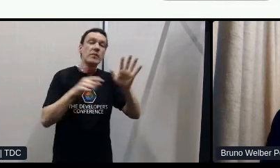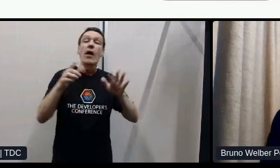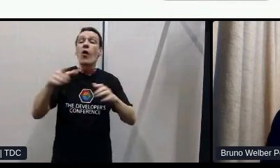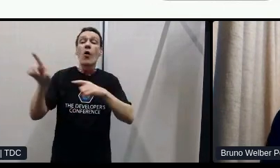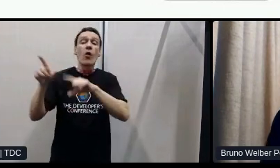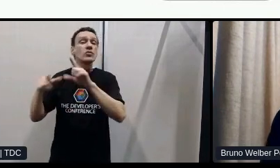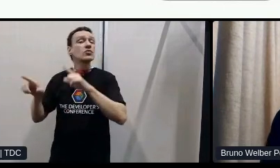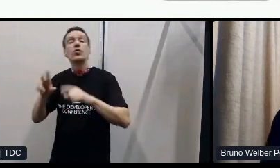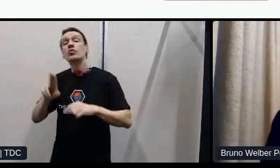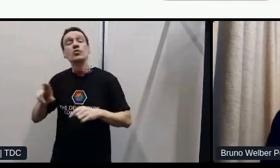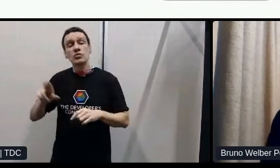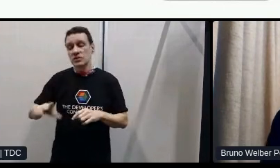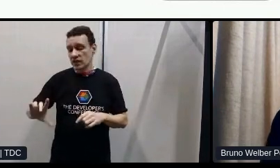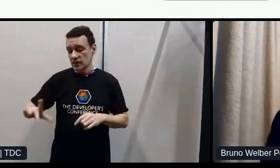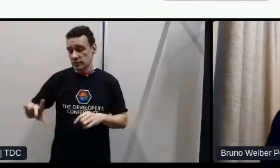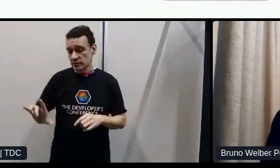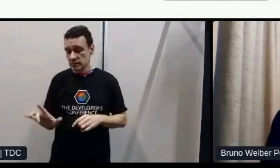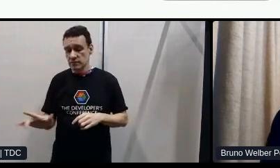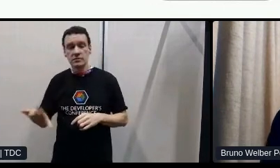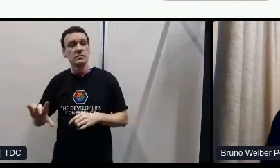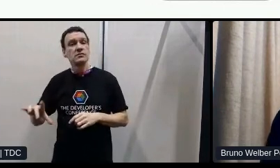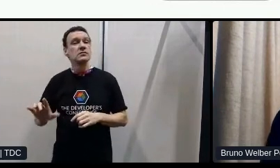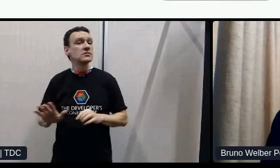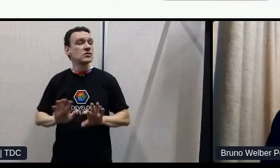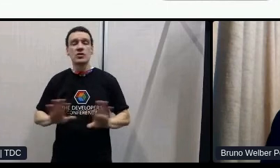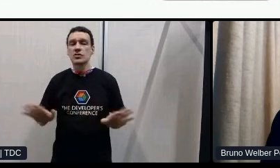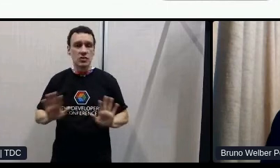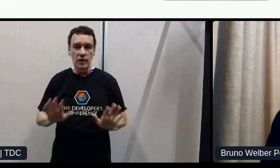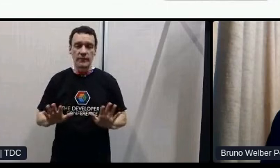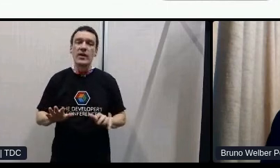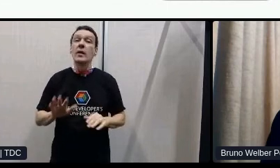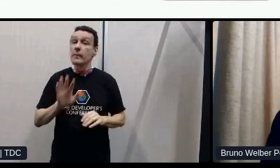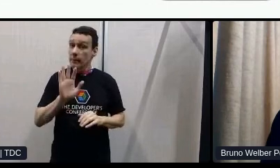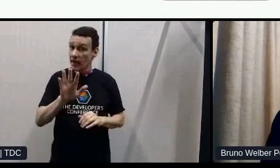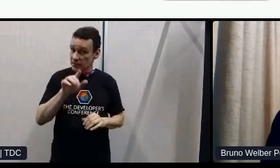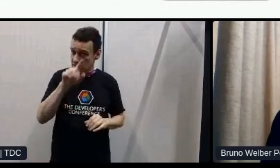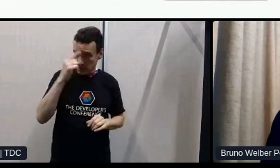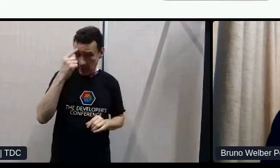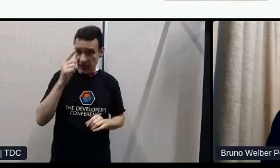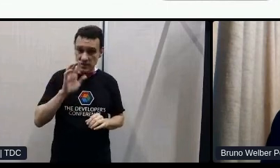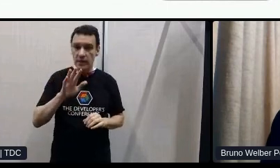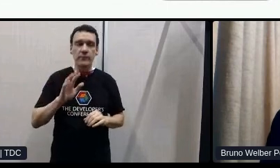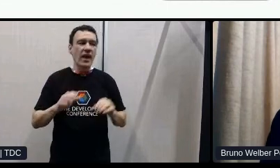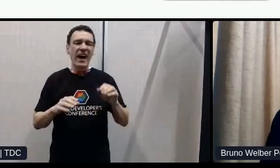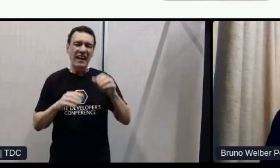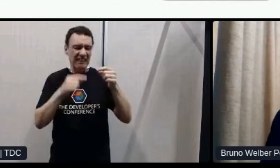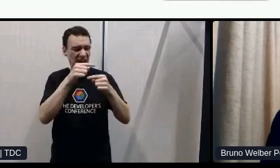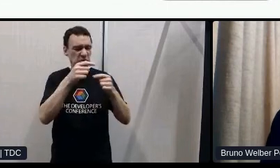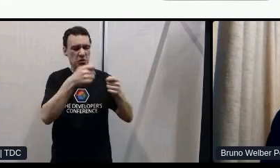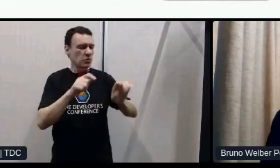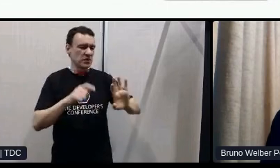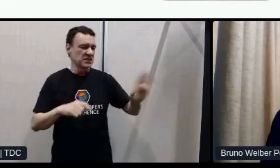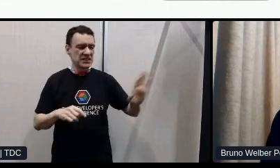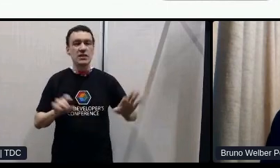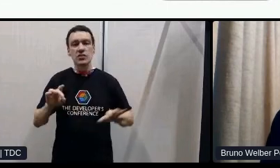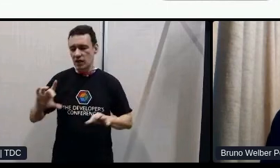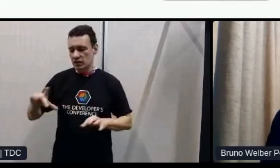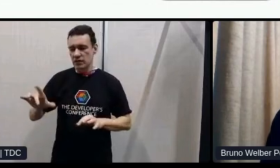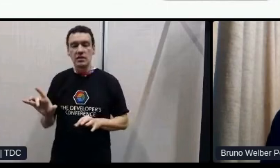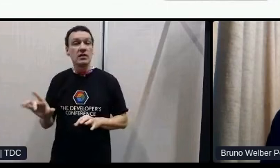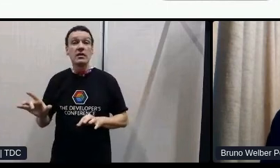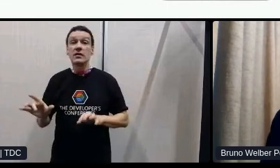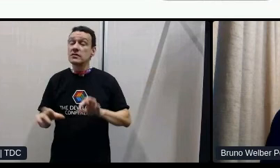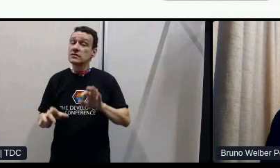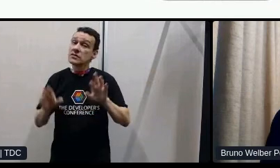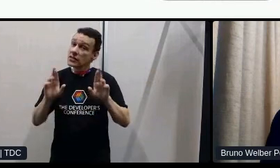com o Tab mais, porque é só 25%. Não. Lembre-se que essa pesquisa era focada em usuários de leitor de tela. Pessoas com deficiência física só